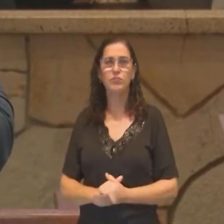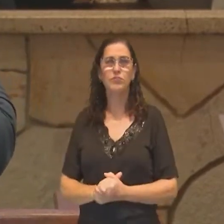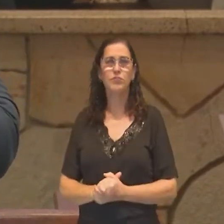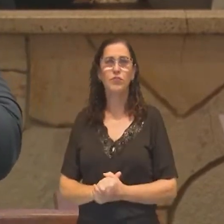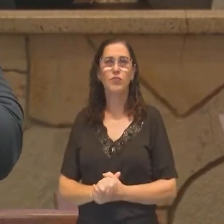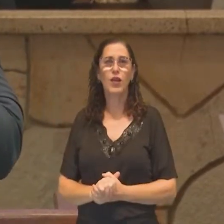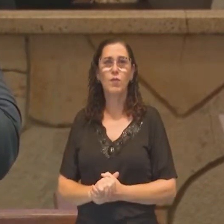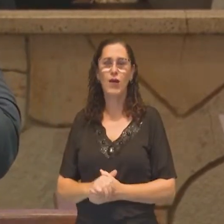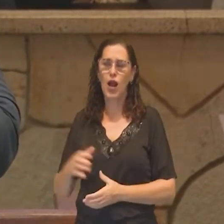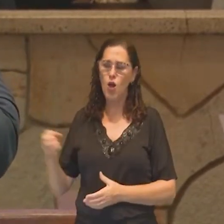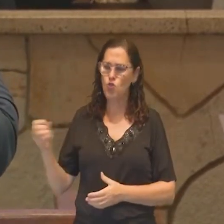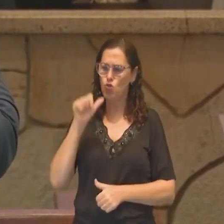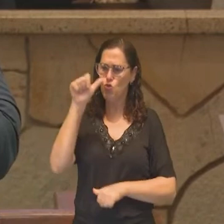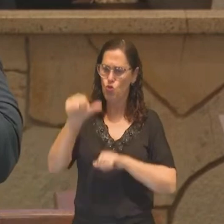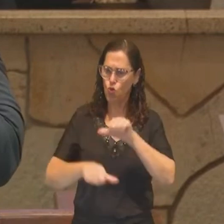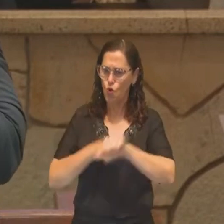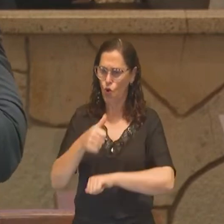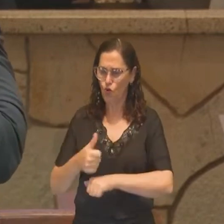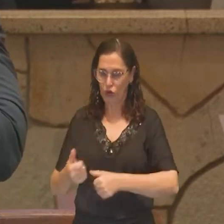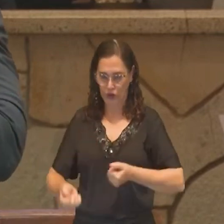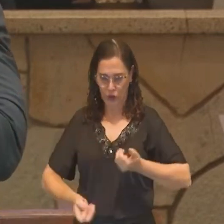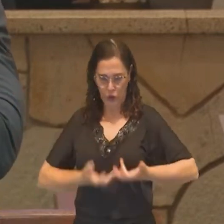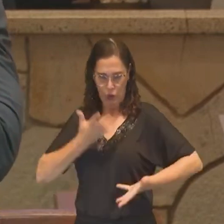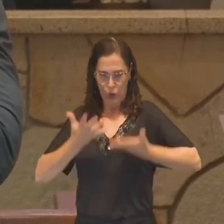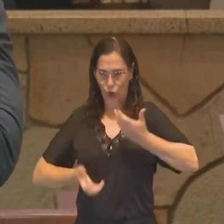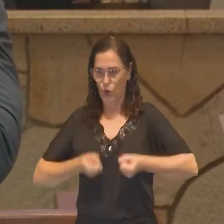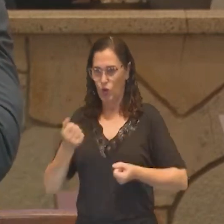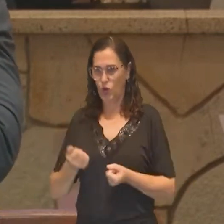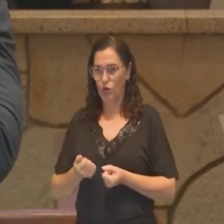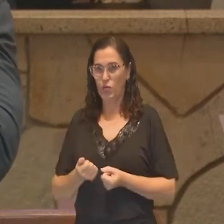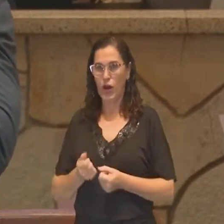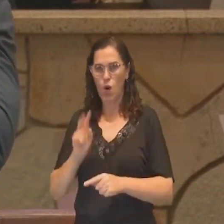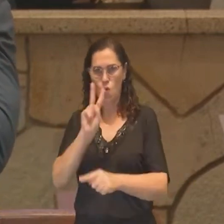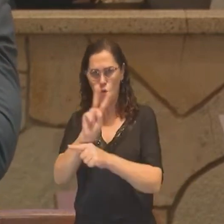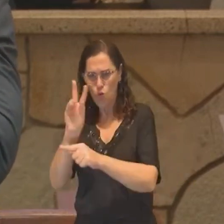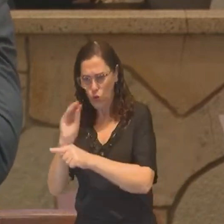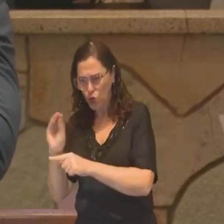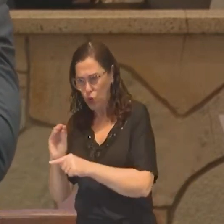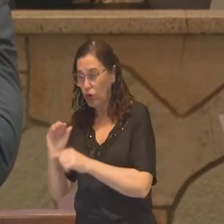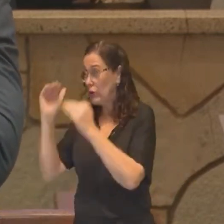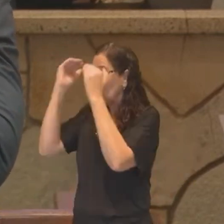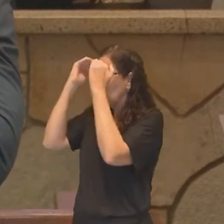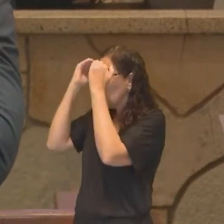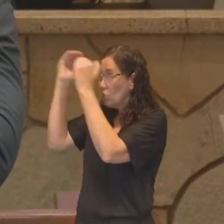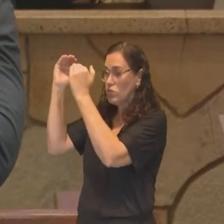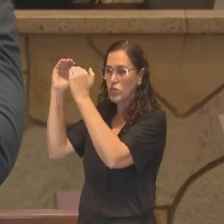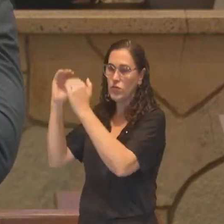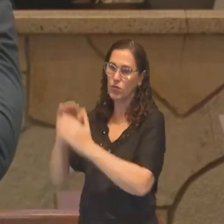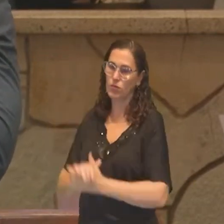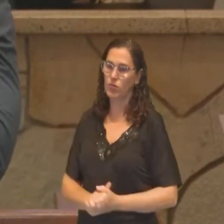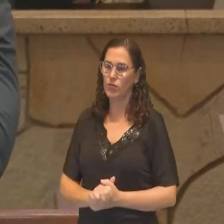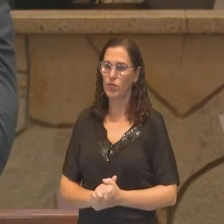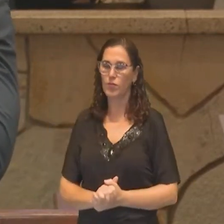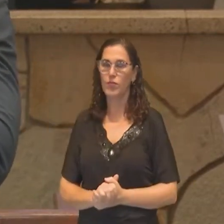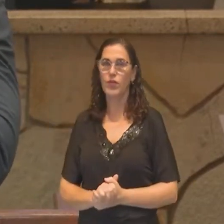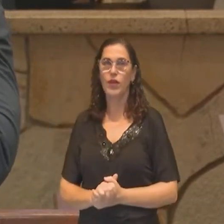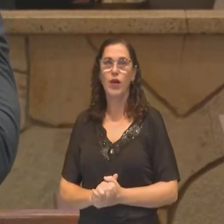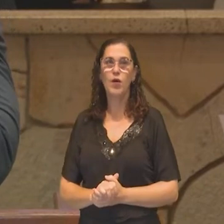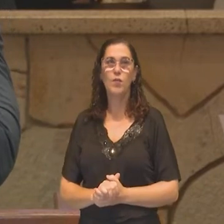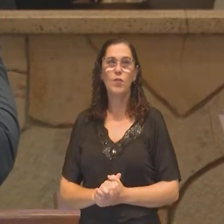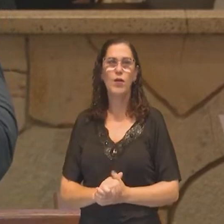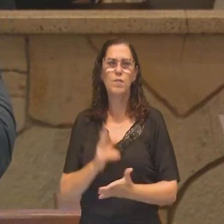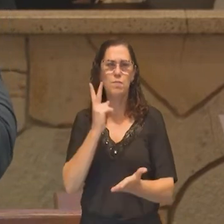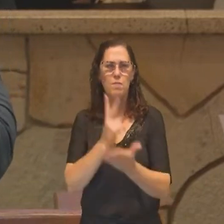para o renovo, para o avivamento, para o zelo, para o temor, para que em meio